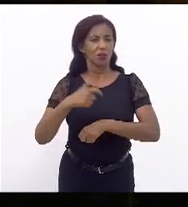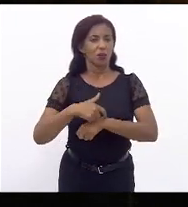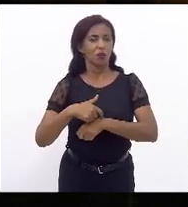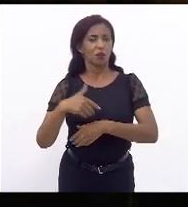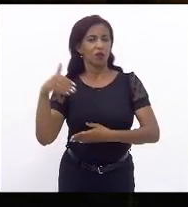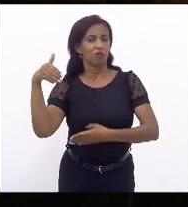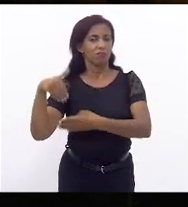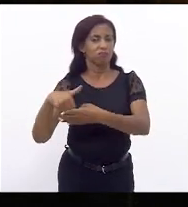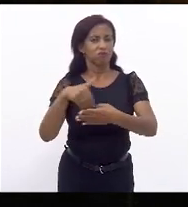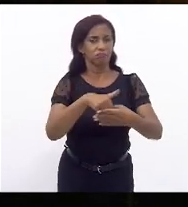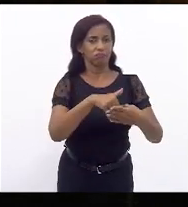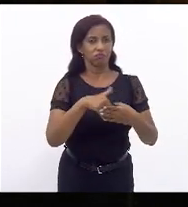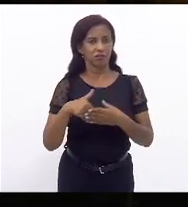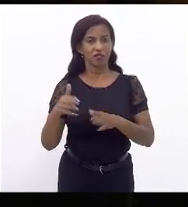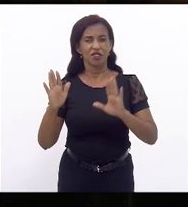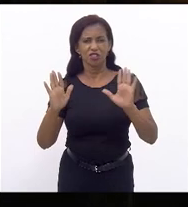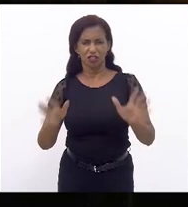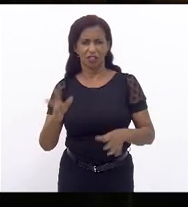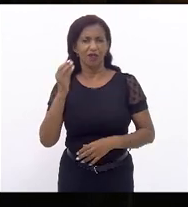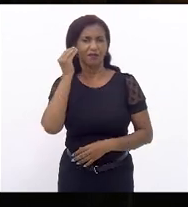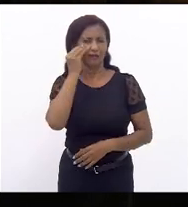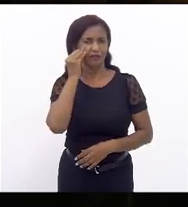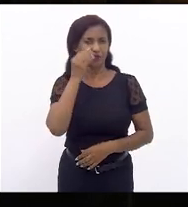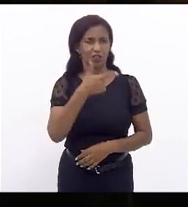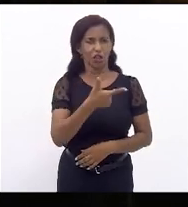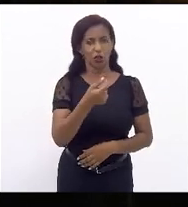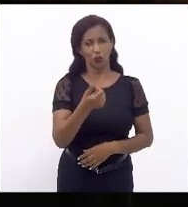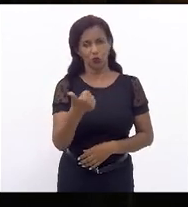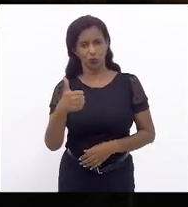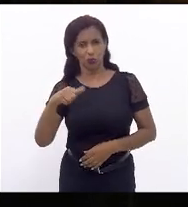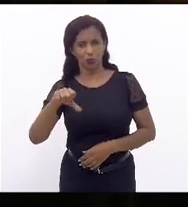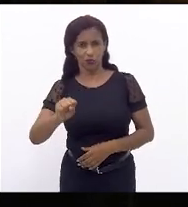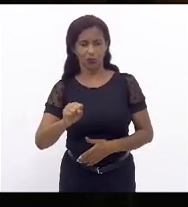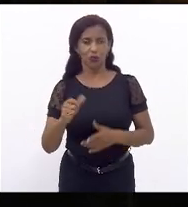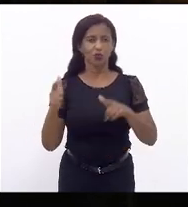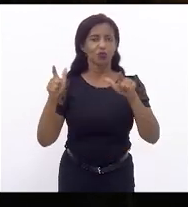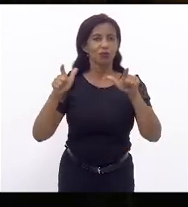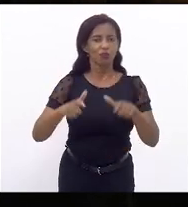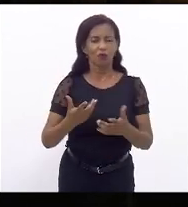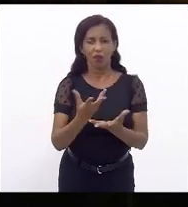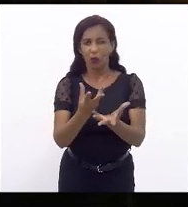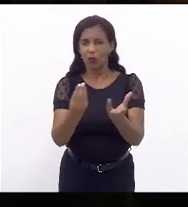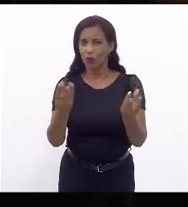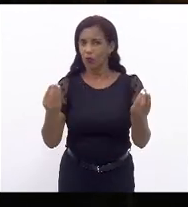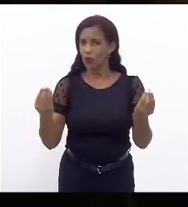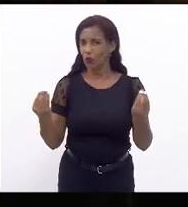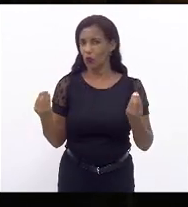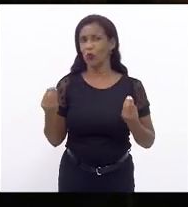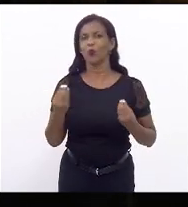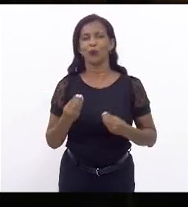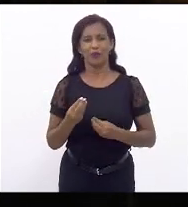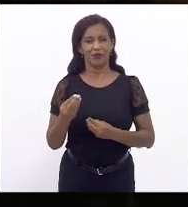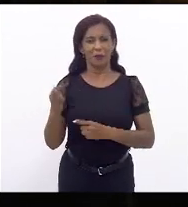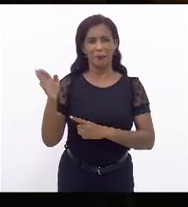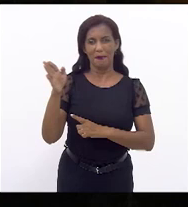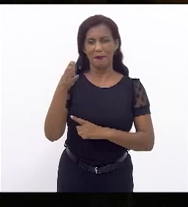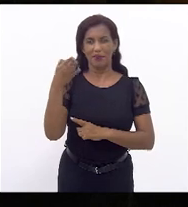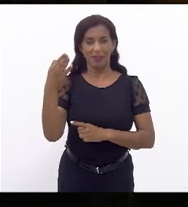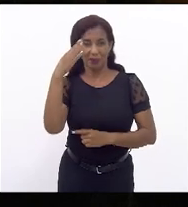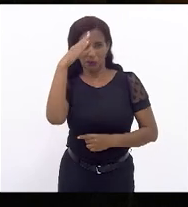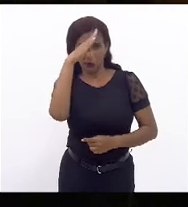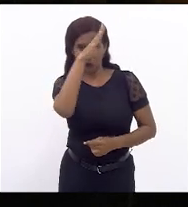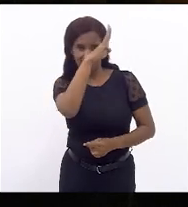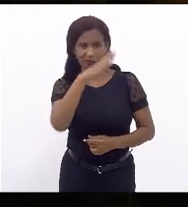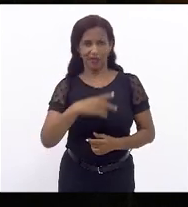eleições, e isso nós já assistimos em 2018, aonde muitos levantaram uma bandeira